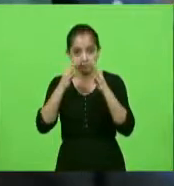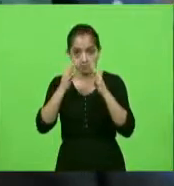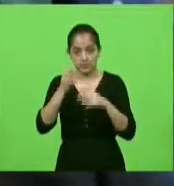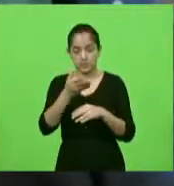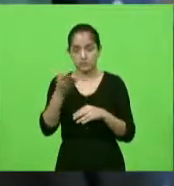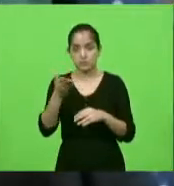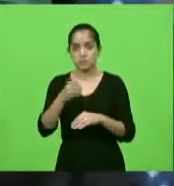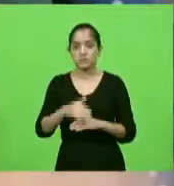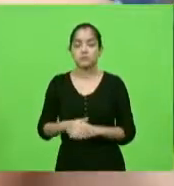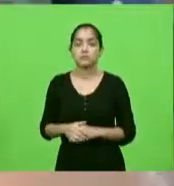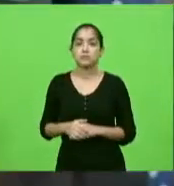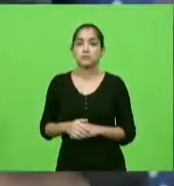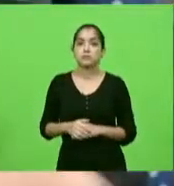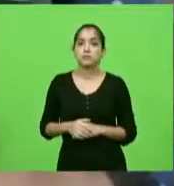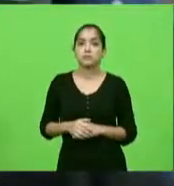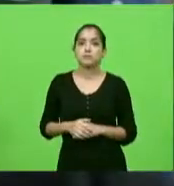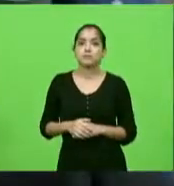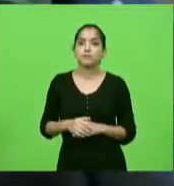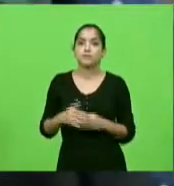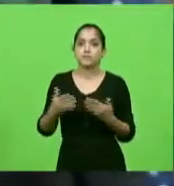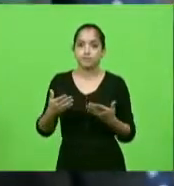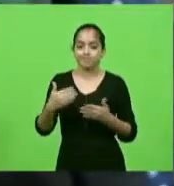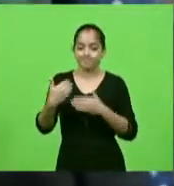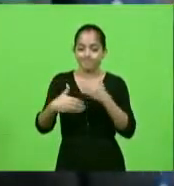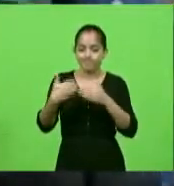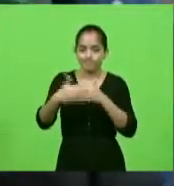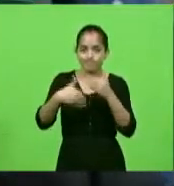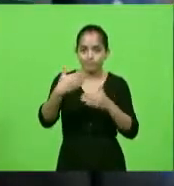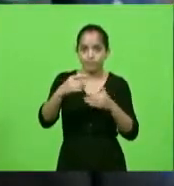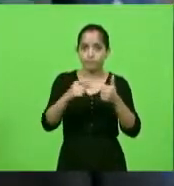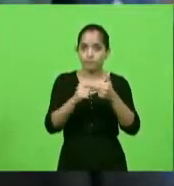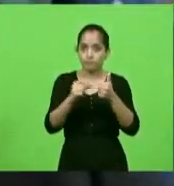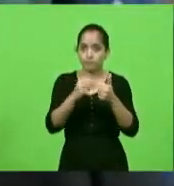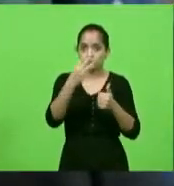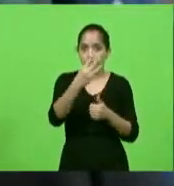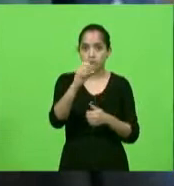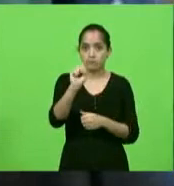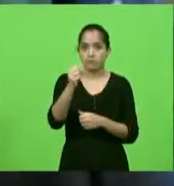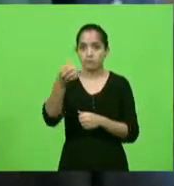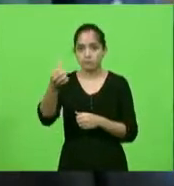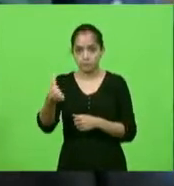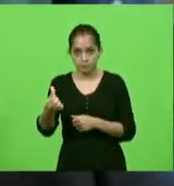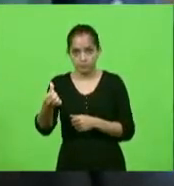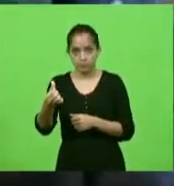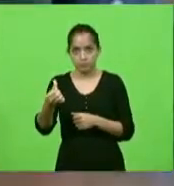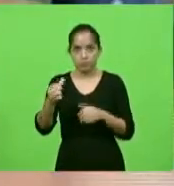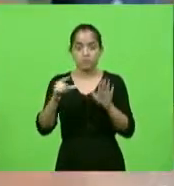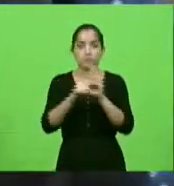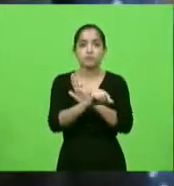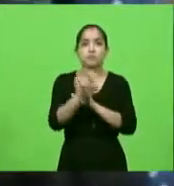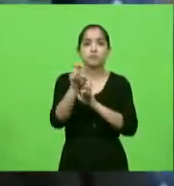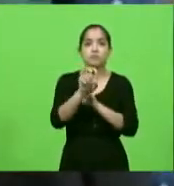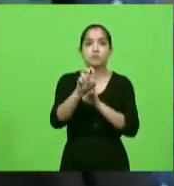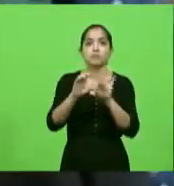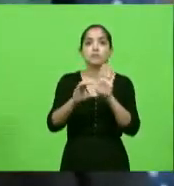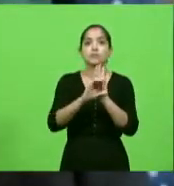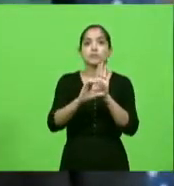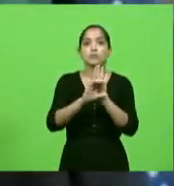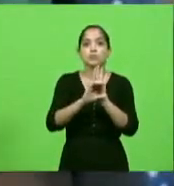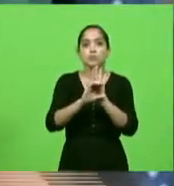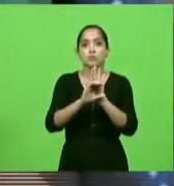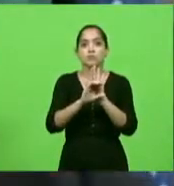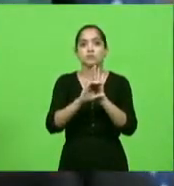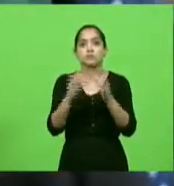Vossa Excelência. A situação estaria em curso no artigo 386, inciso 5º, do Código do Processo